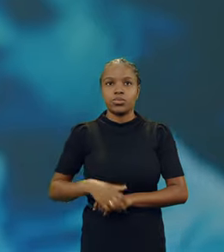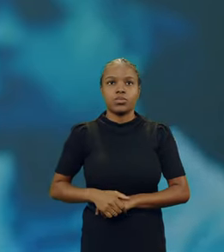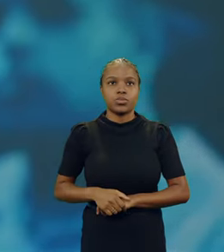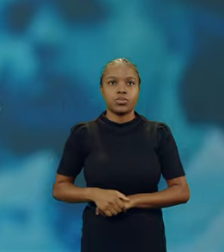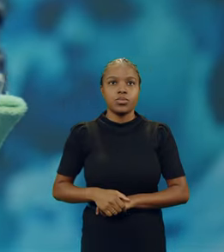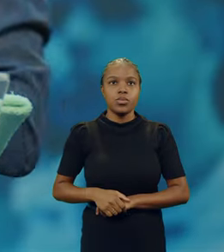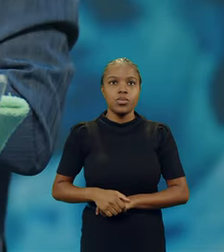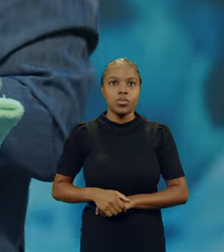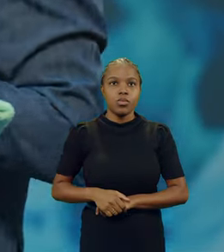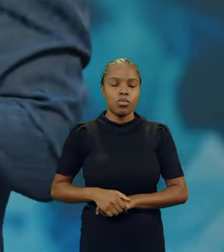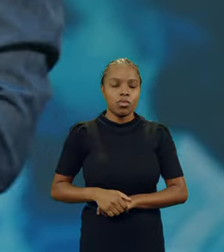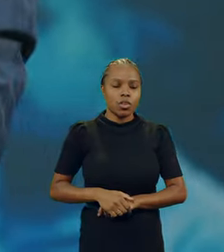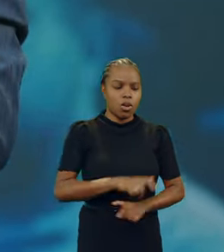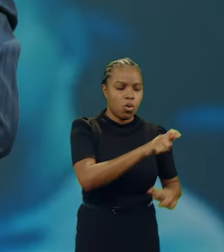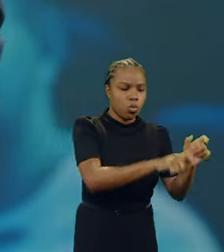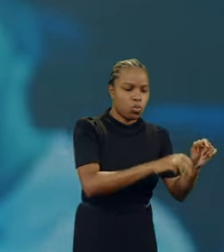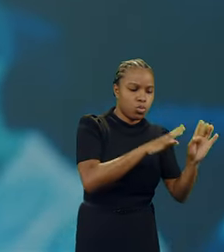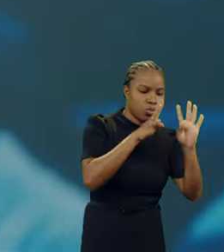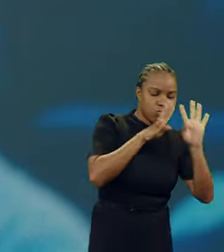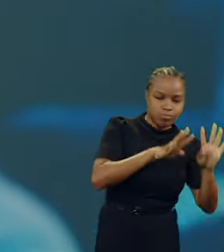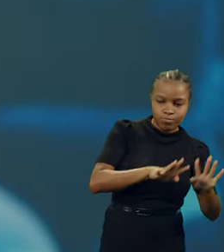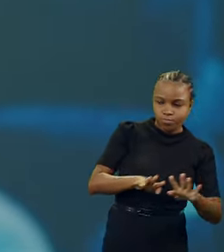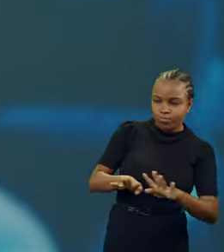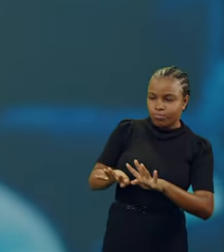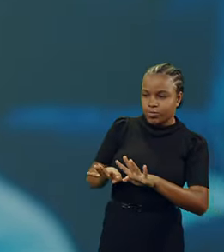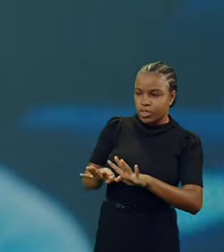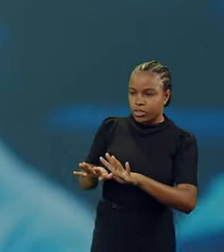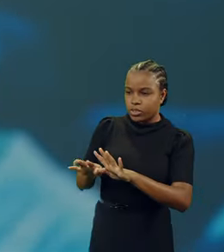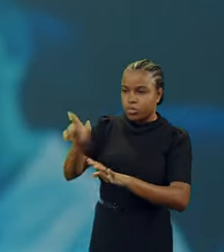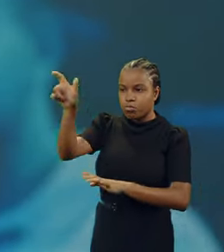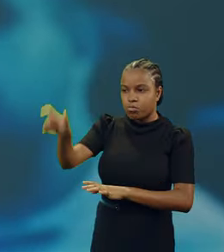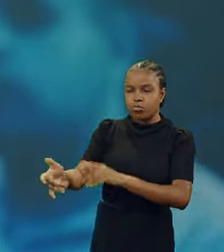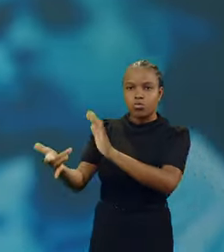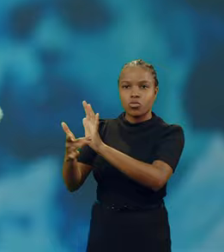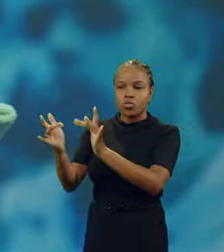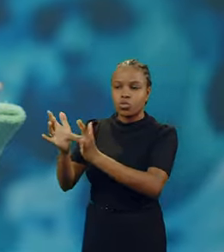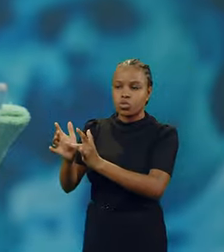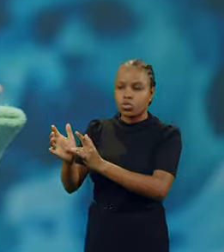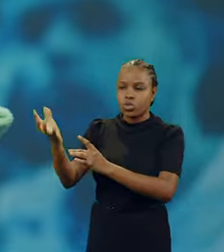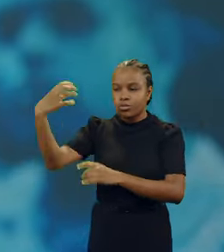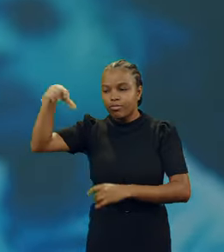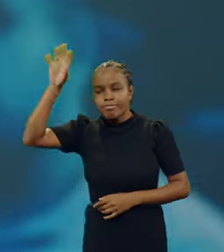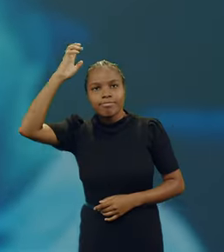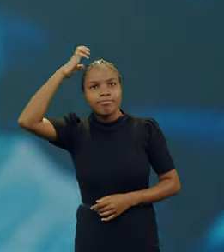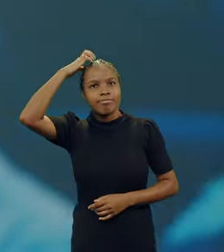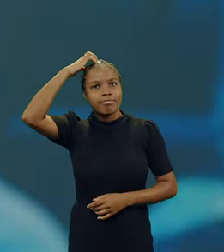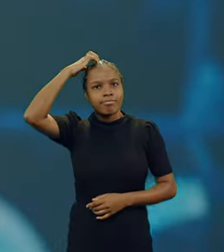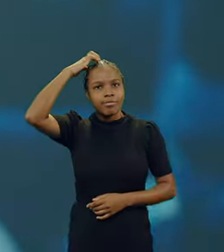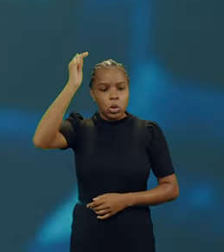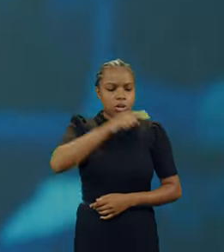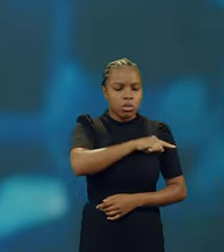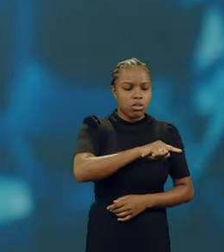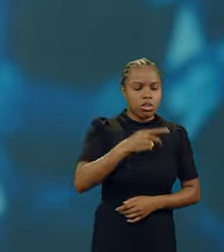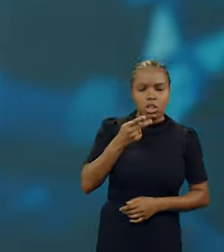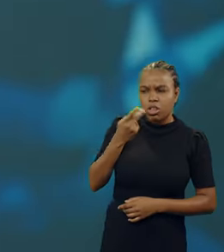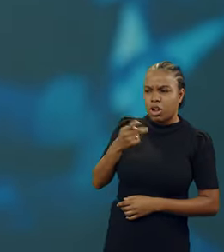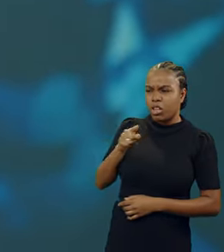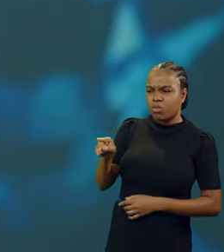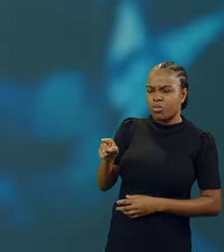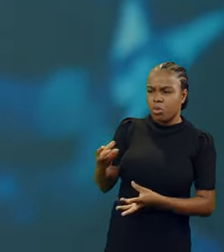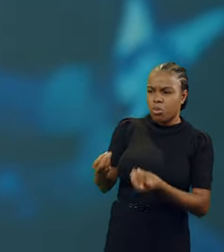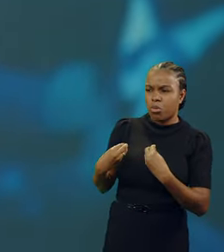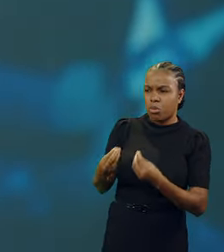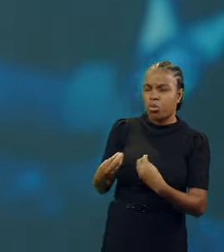eles olhavam para Jesus, para o rei messiânico, para o seu reino, e dizia: ele não pode